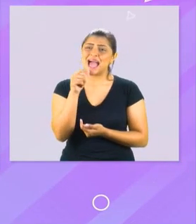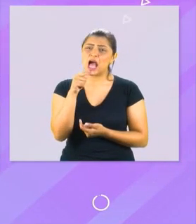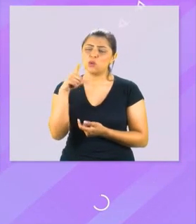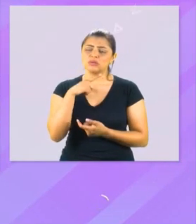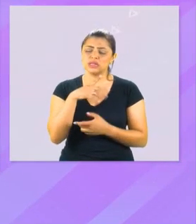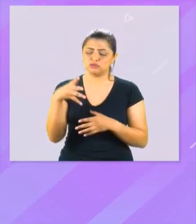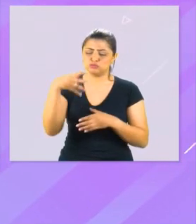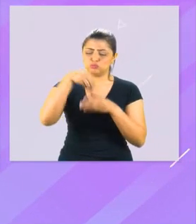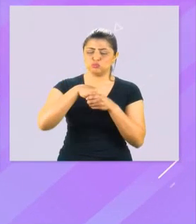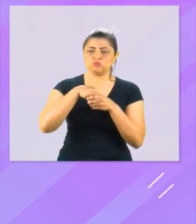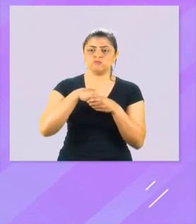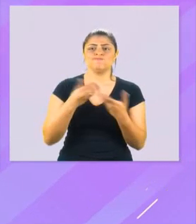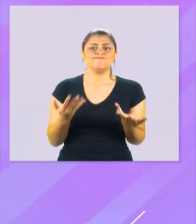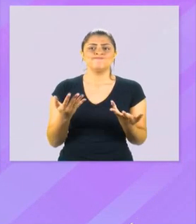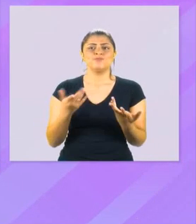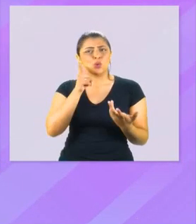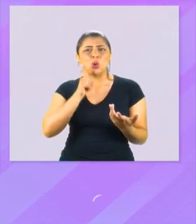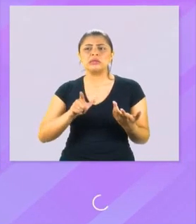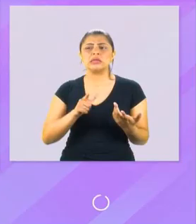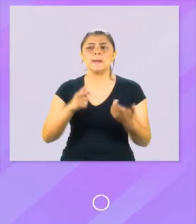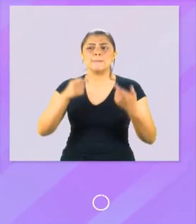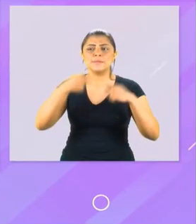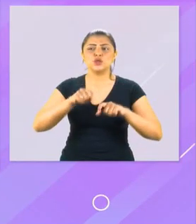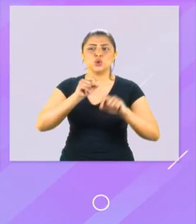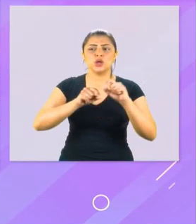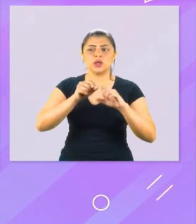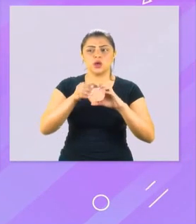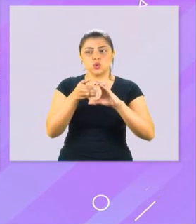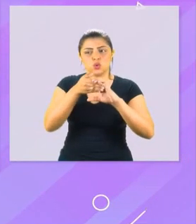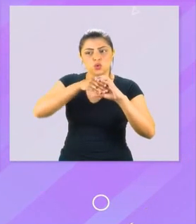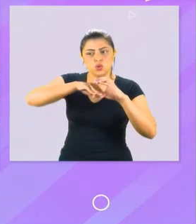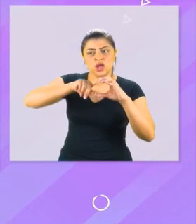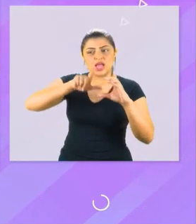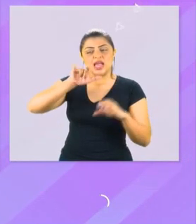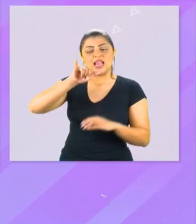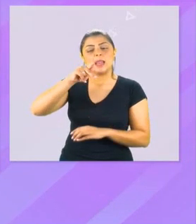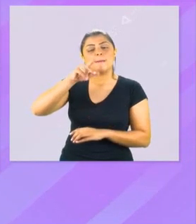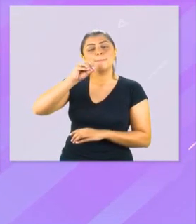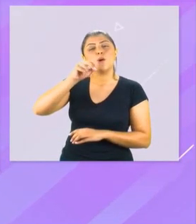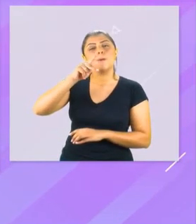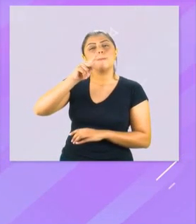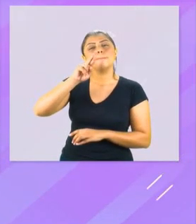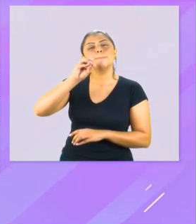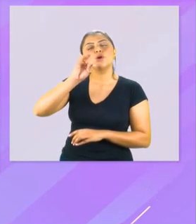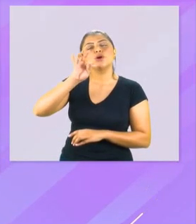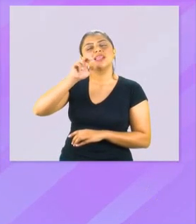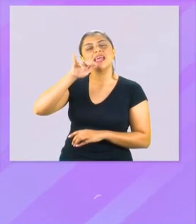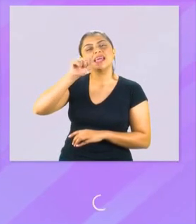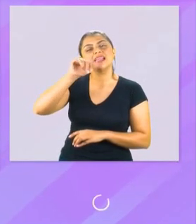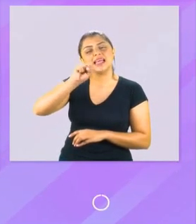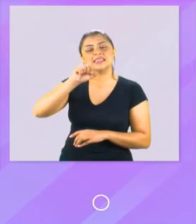aquosa importante? Não daria se nós não tivéssemos o auxílio das lipoproteínas. Então,